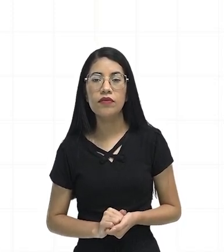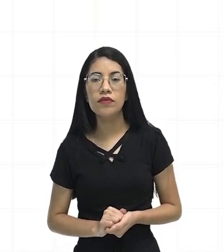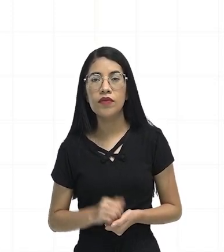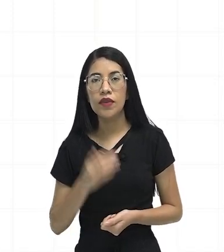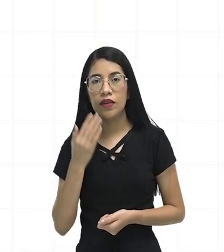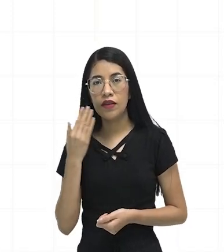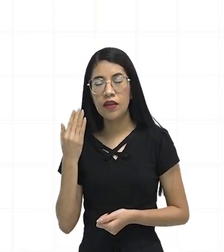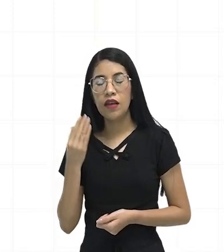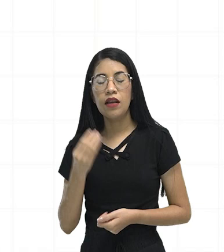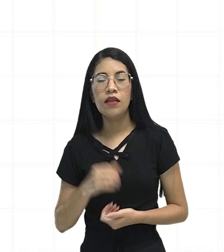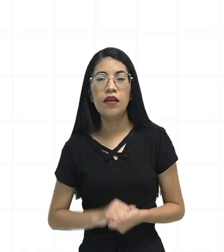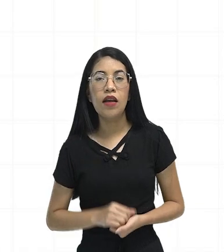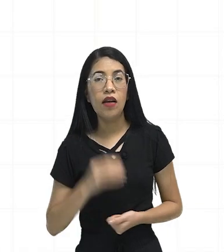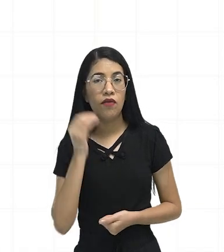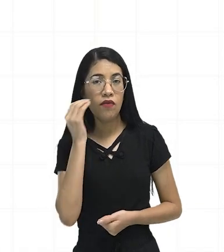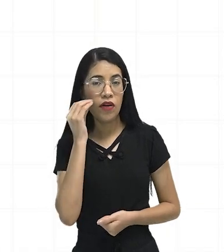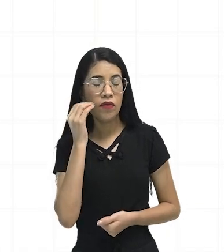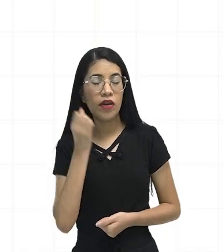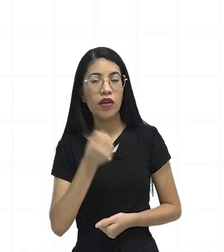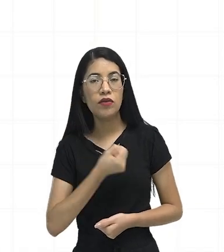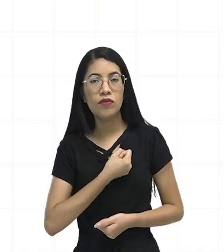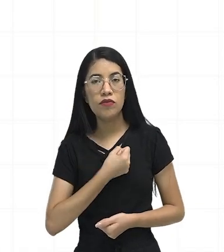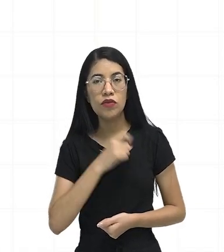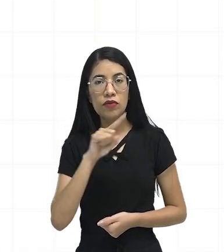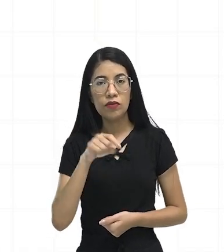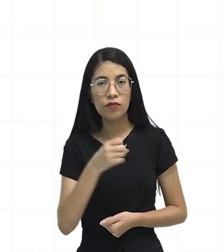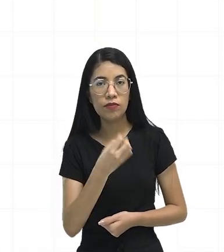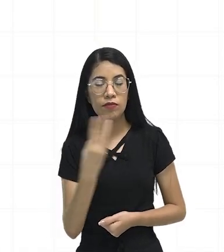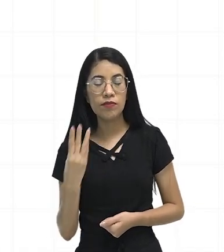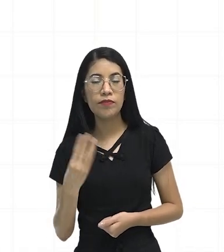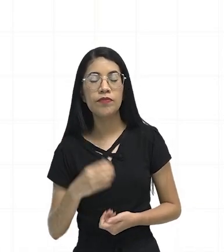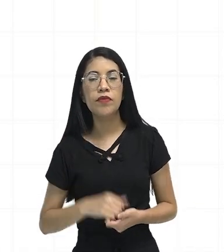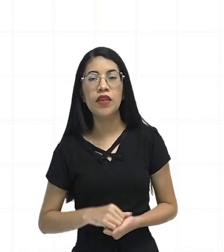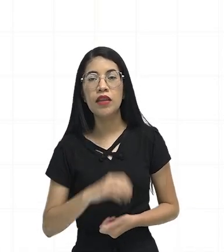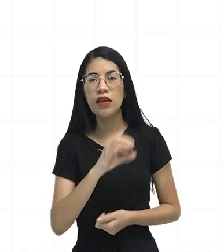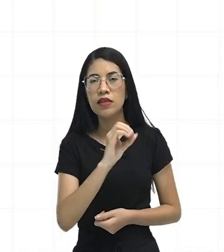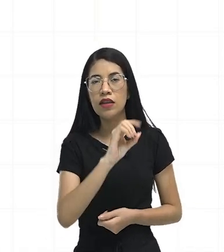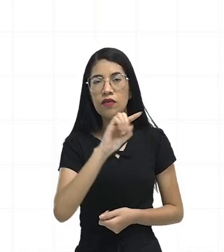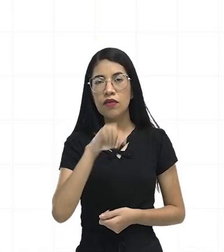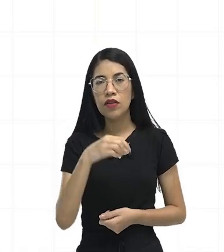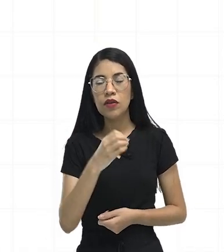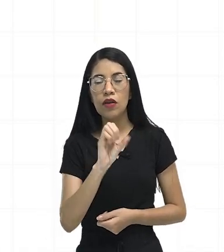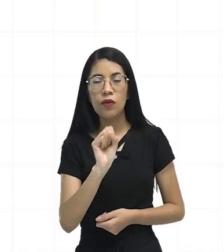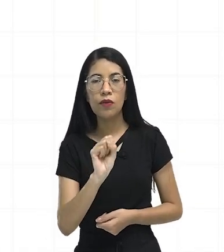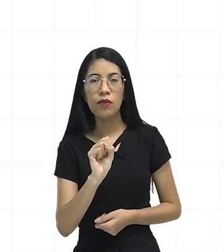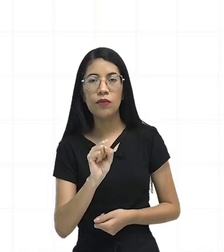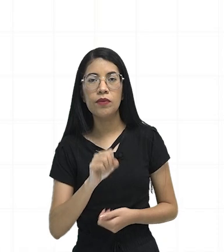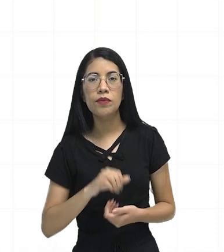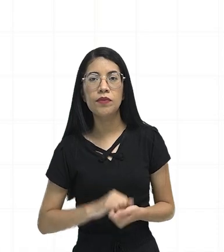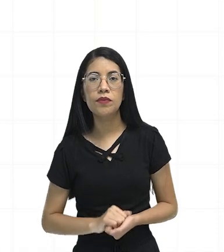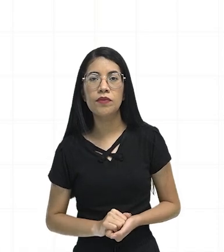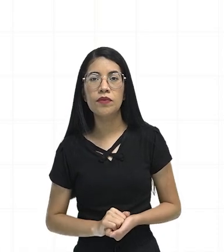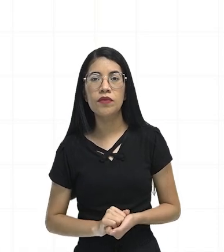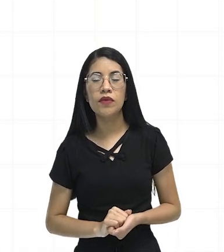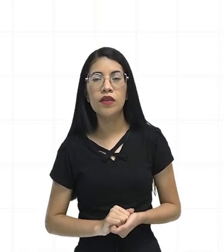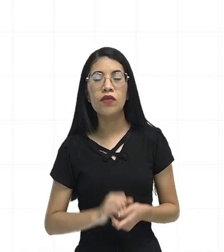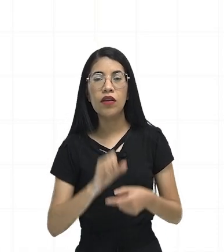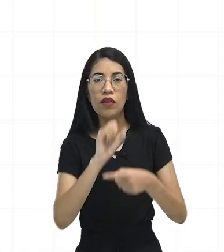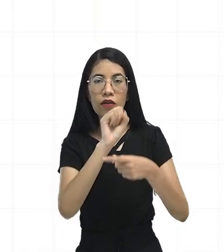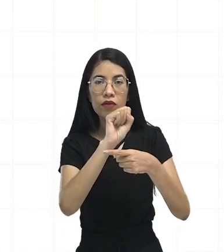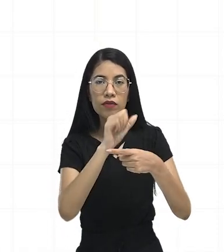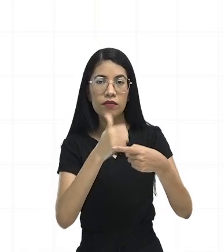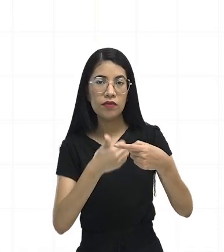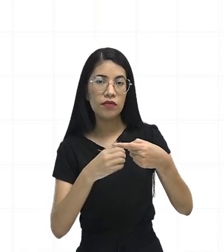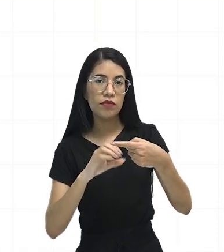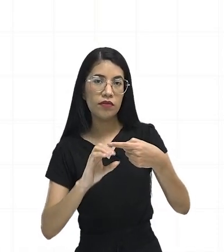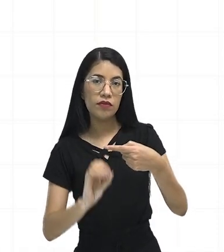Observe os seguintes números decimais. 0,8. Como é que a gente lê 0,8? 8 décimos,